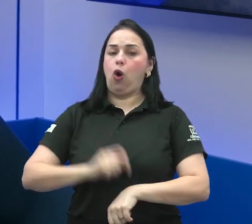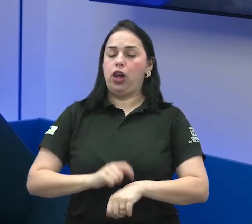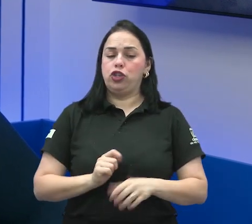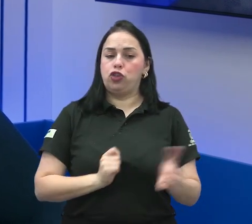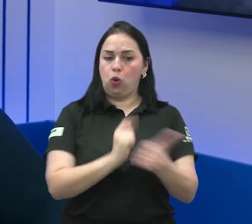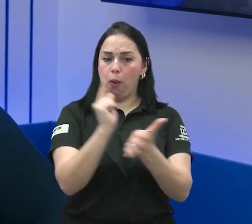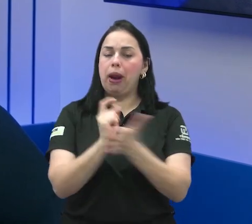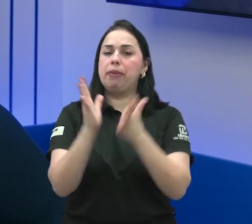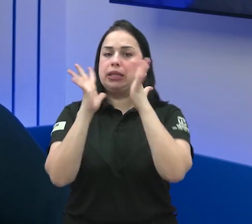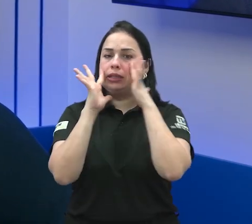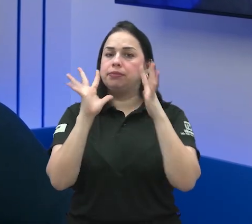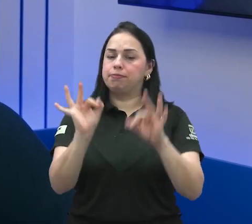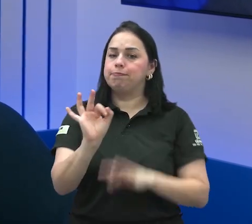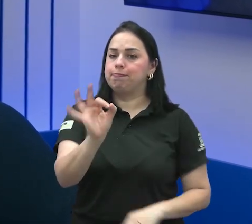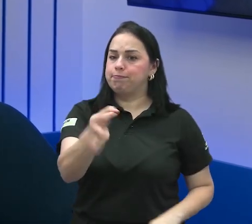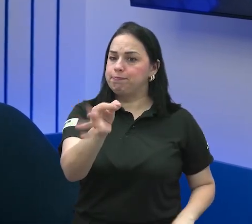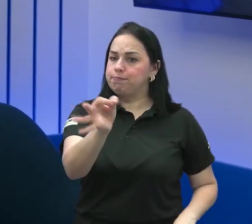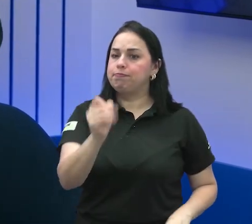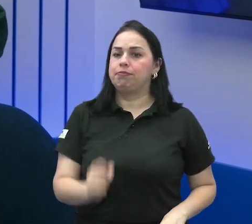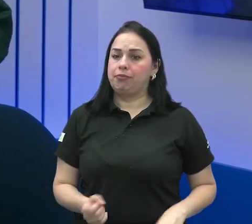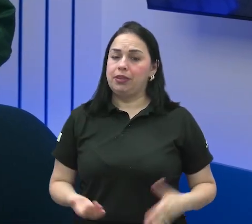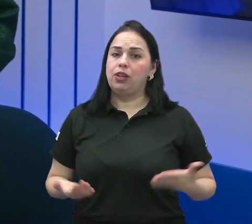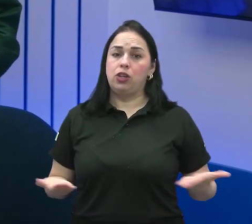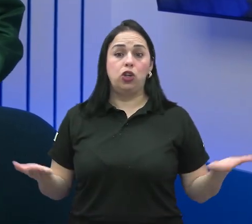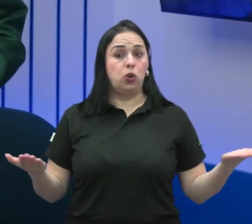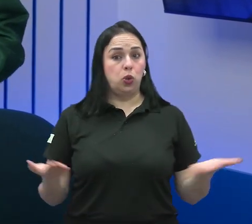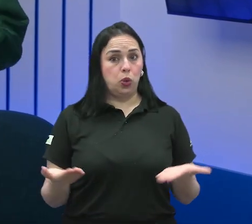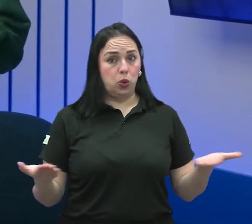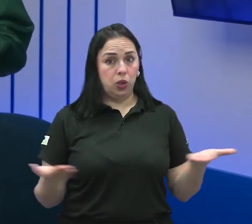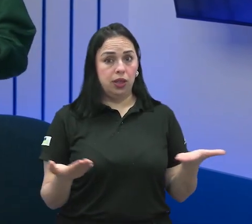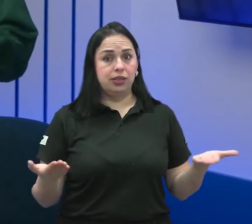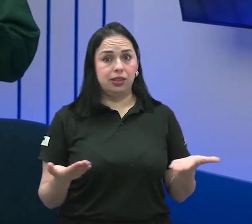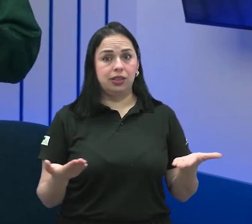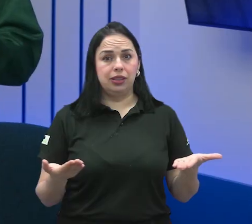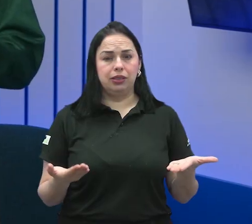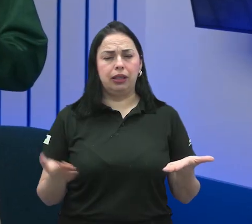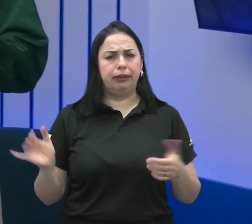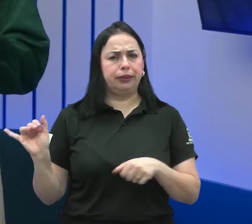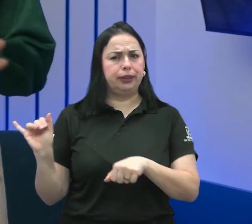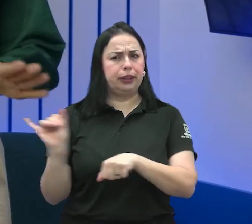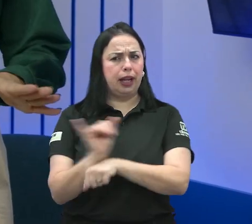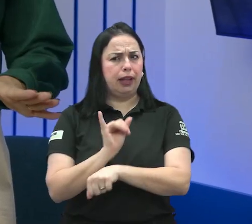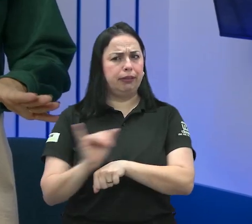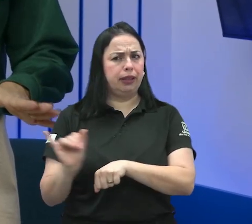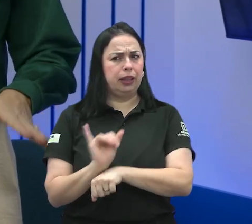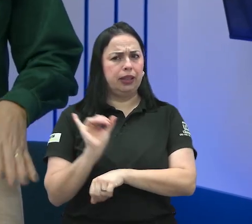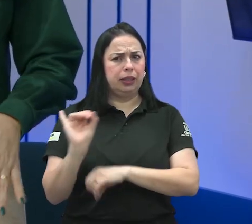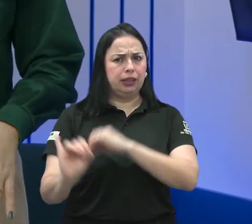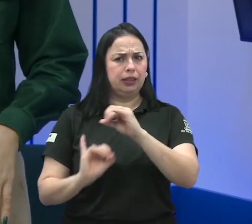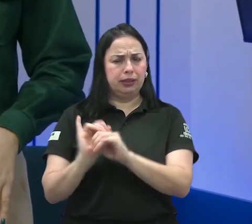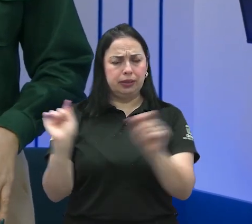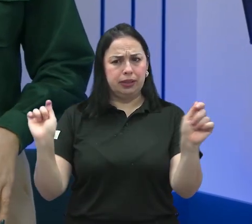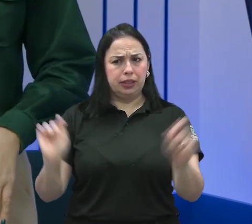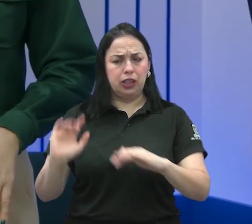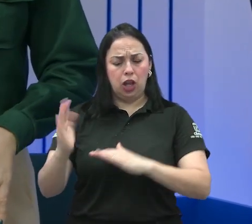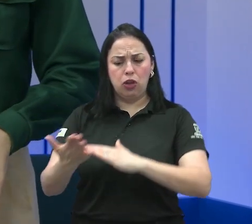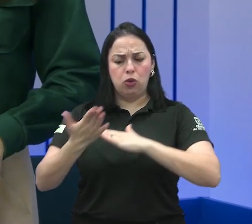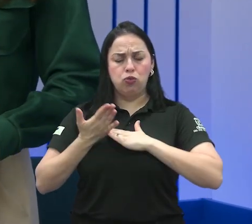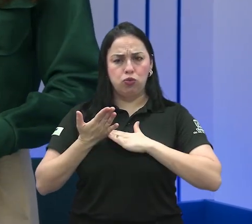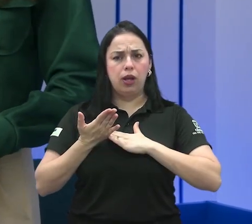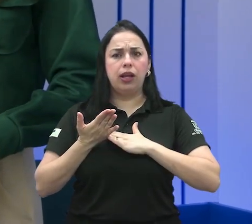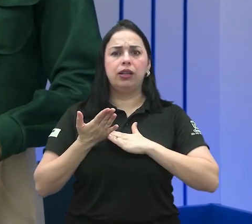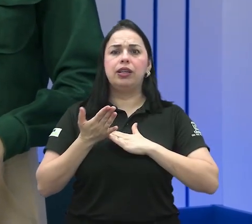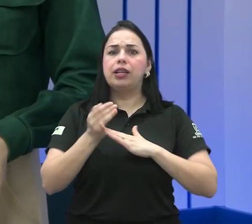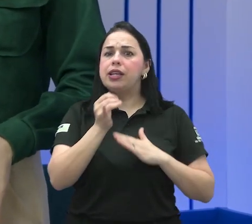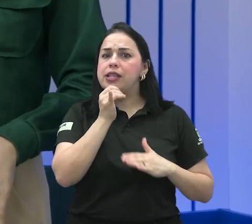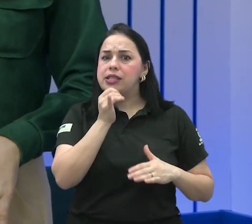da compra pela internet, não é mesmo? Exatamente, Paulo. E hoje temos novos formatos de comércio eletrônico que